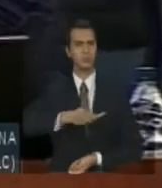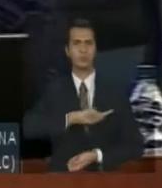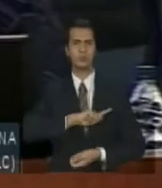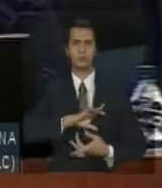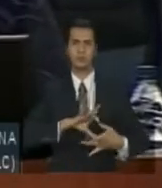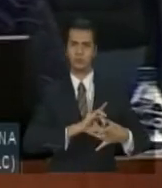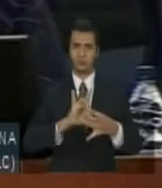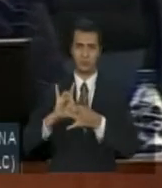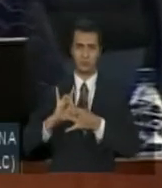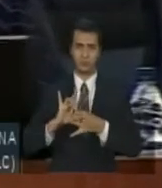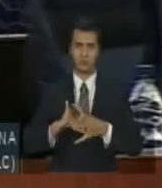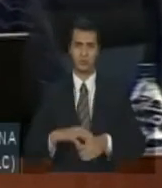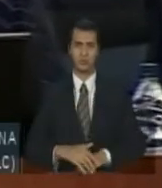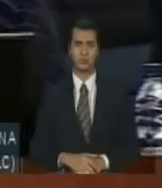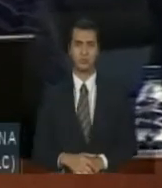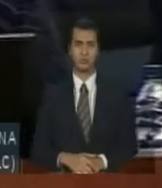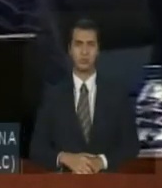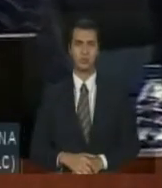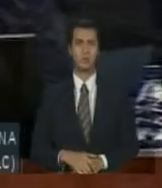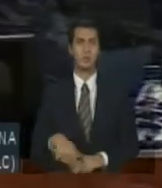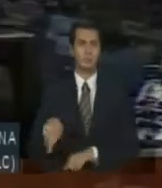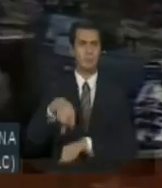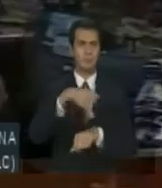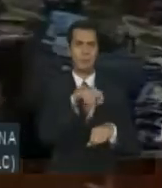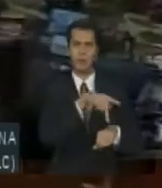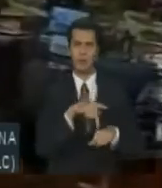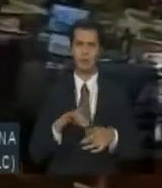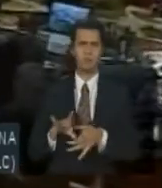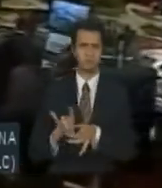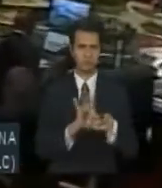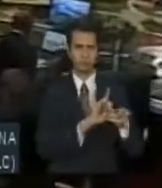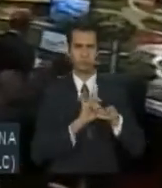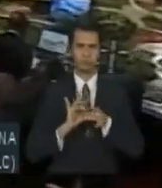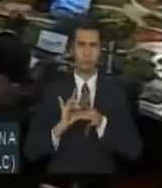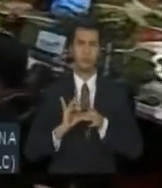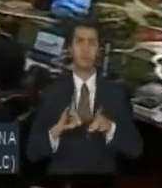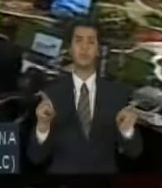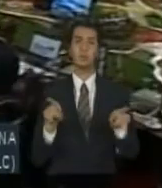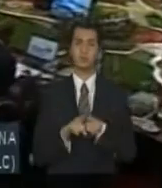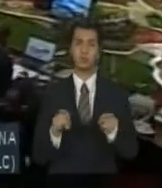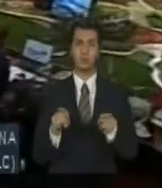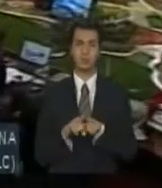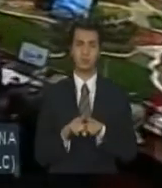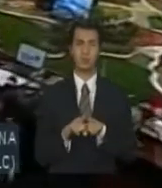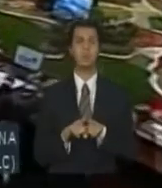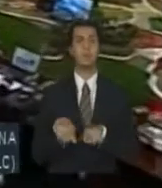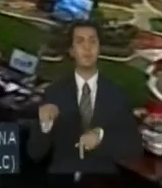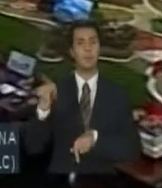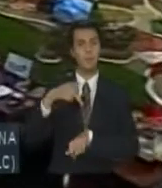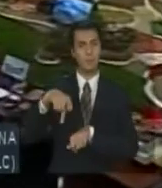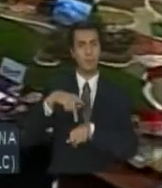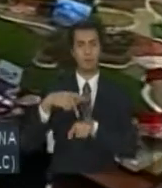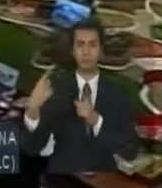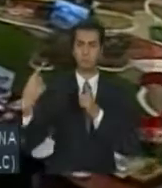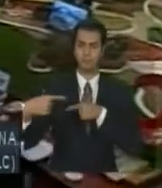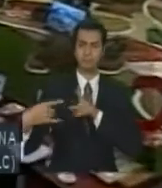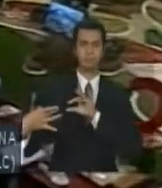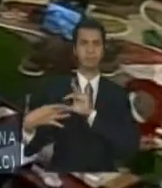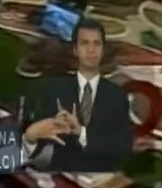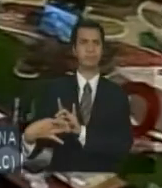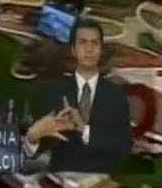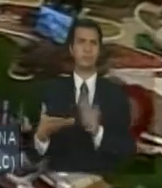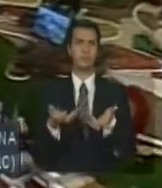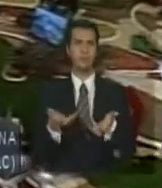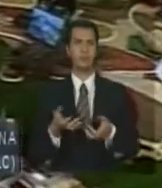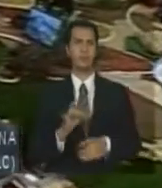de vista multilateral, como também do ponto de vista bilateral. Vamos